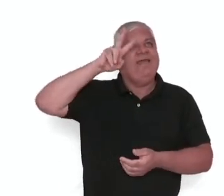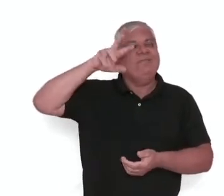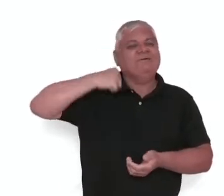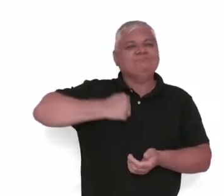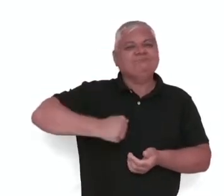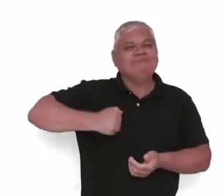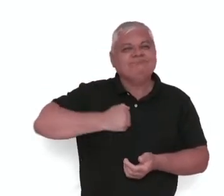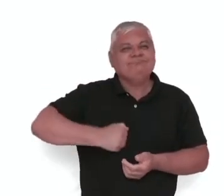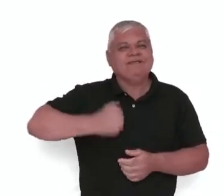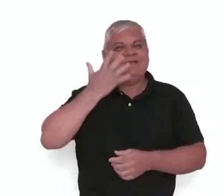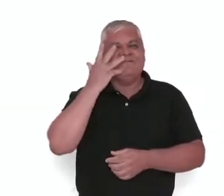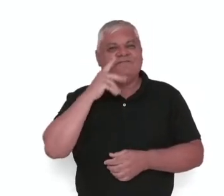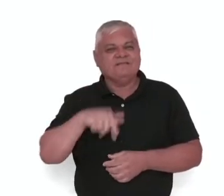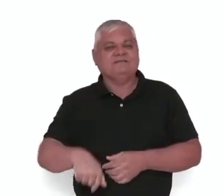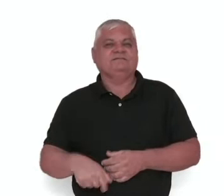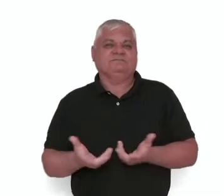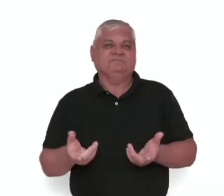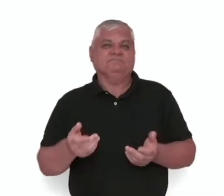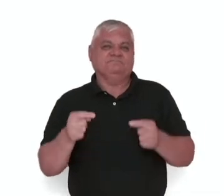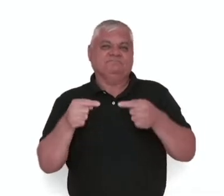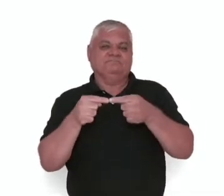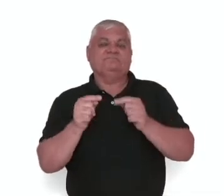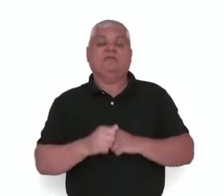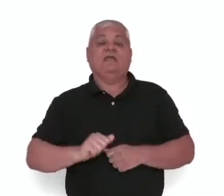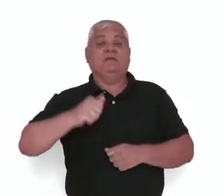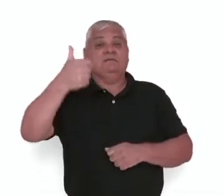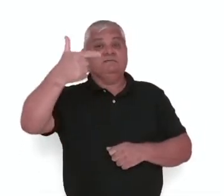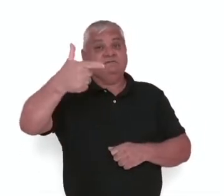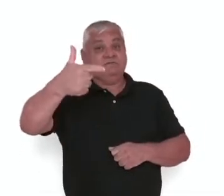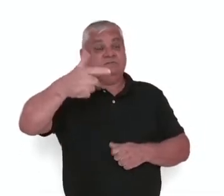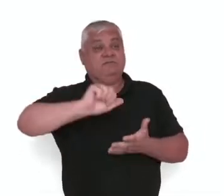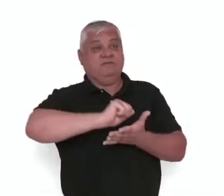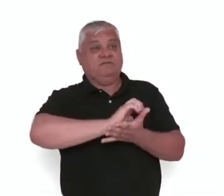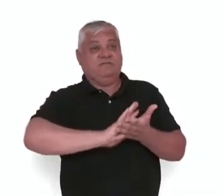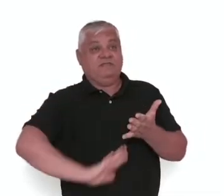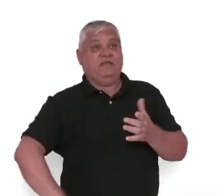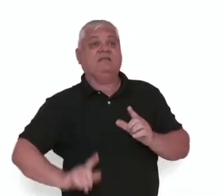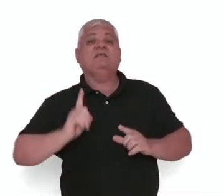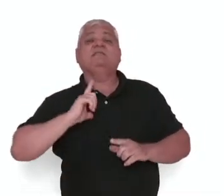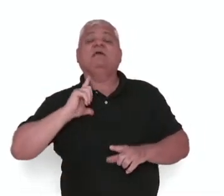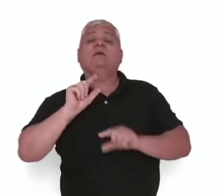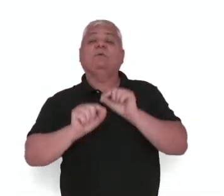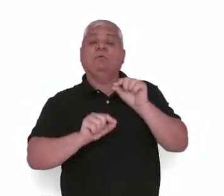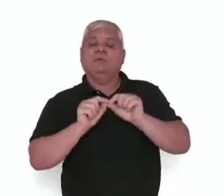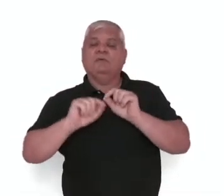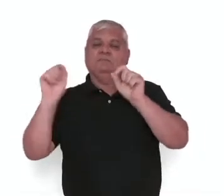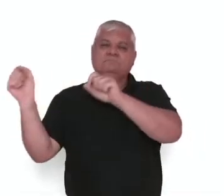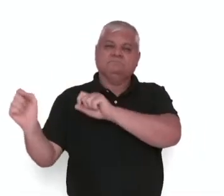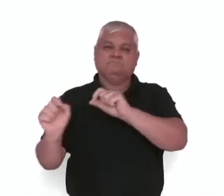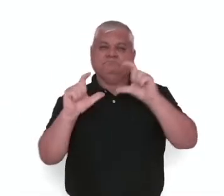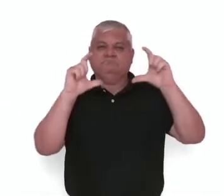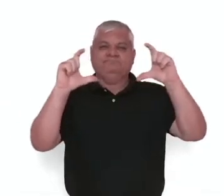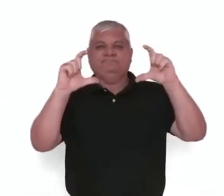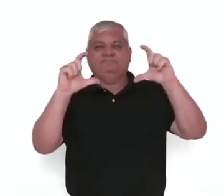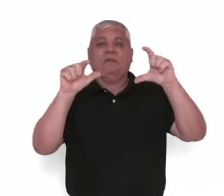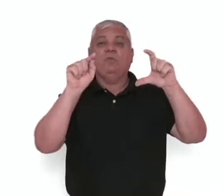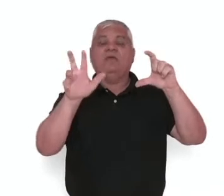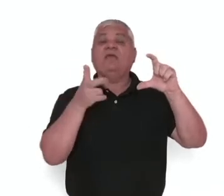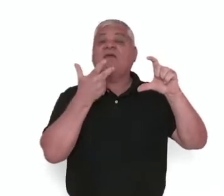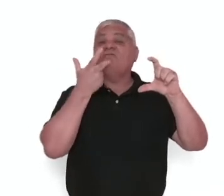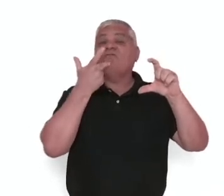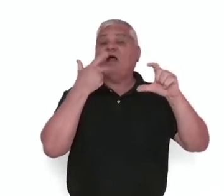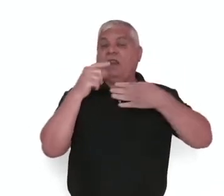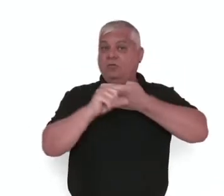nesse depoimento, tá? E na nossa segunda atividade, a gente trouxe mais um fragmento no qual ele afirma o